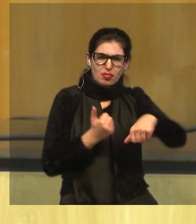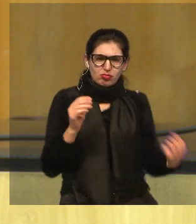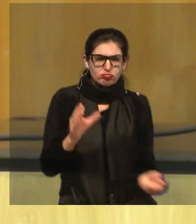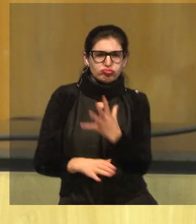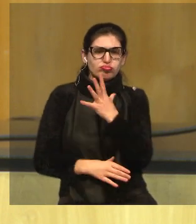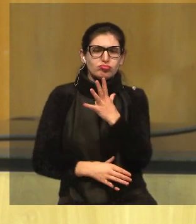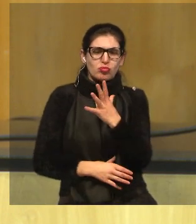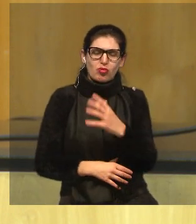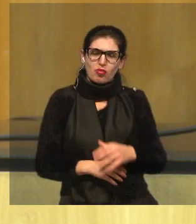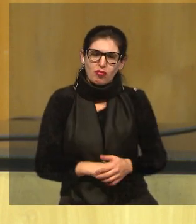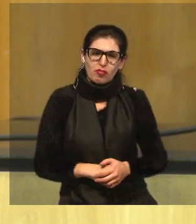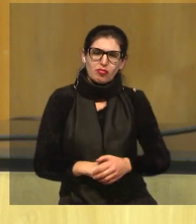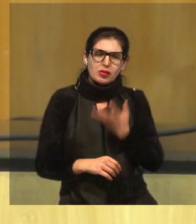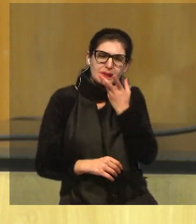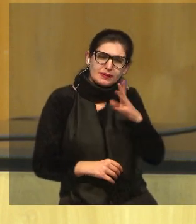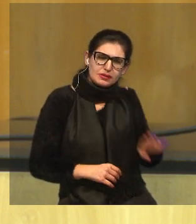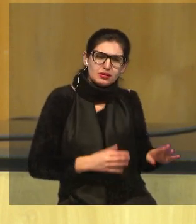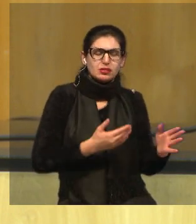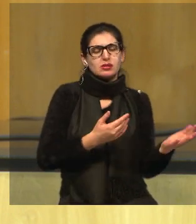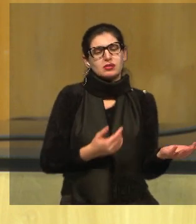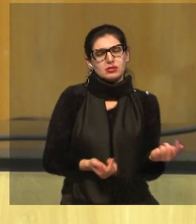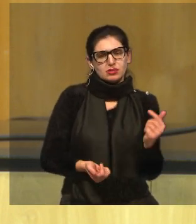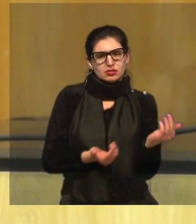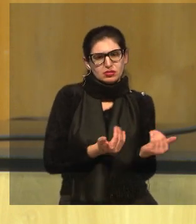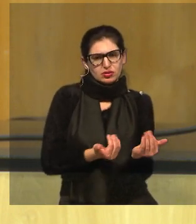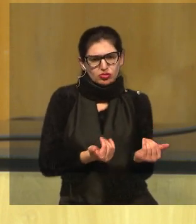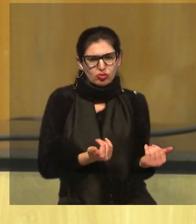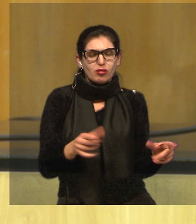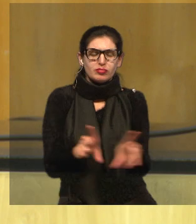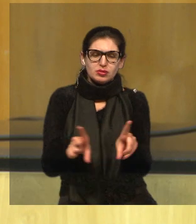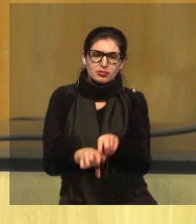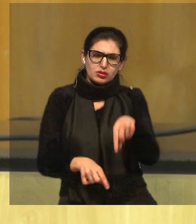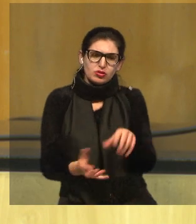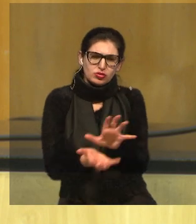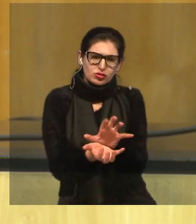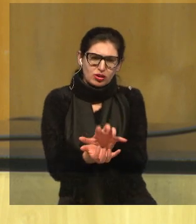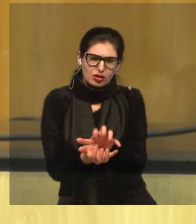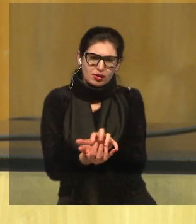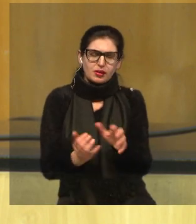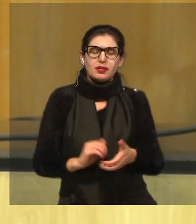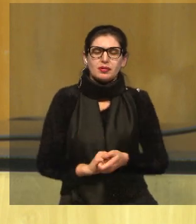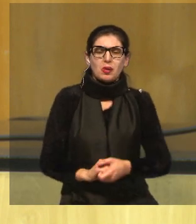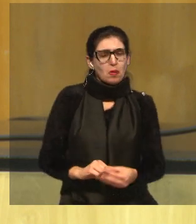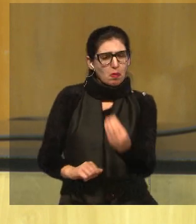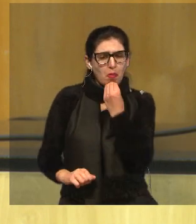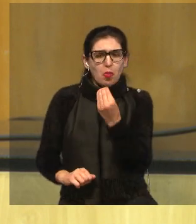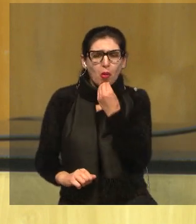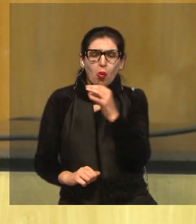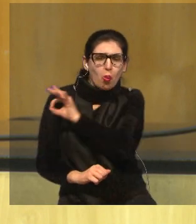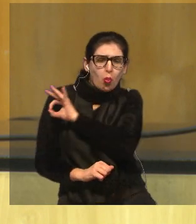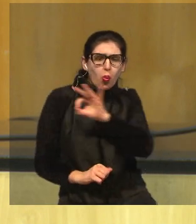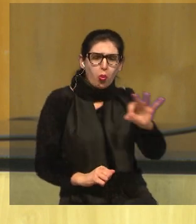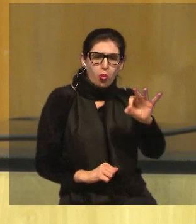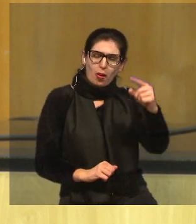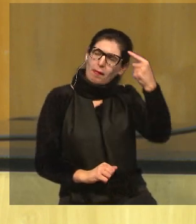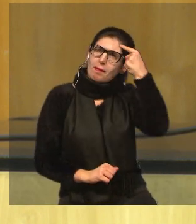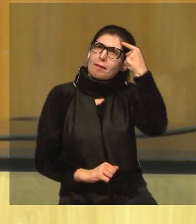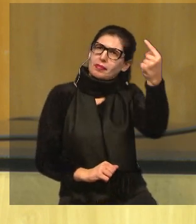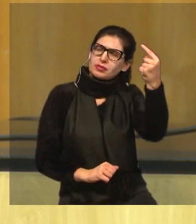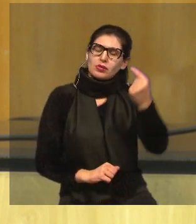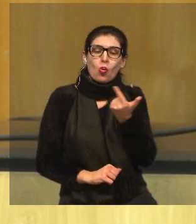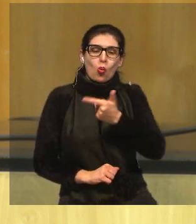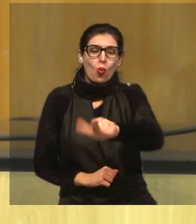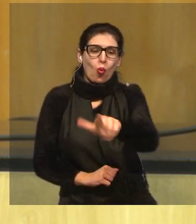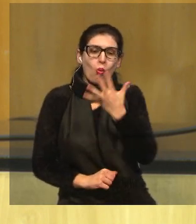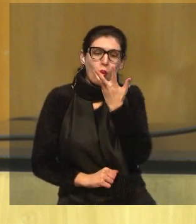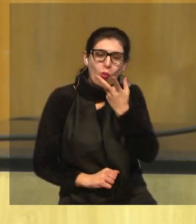Jacareí e das crianças que estão aqui. Então, esse momento é muito oportuno para que a gente reflita de quantas outras crianças